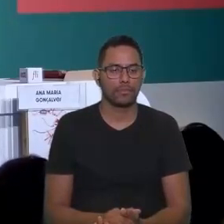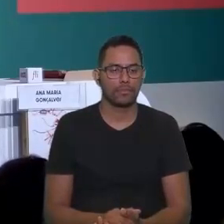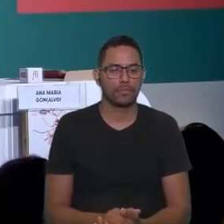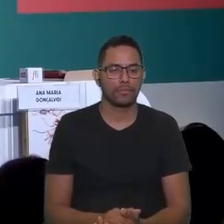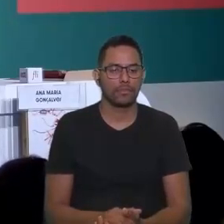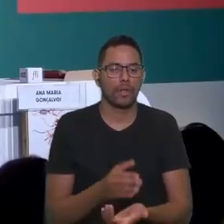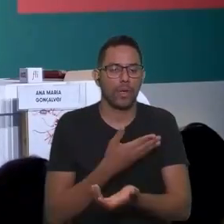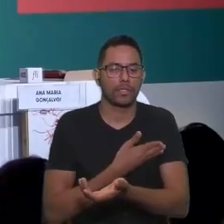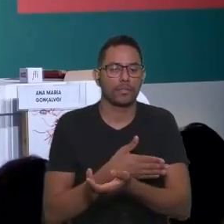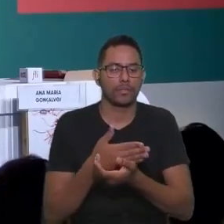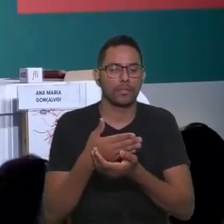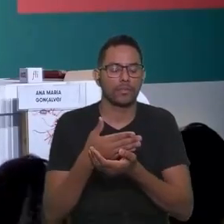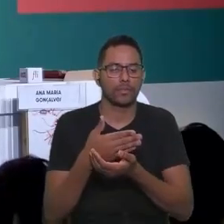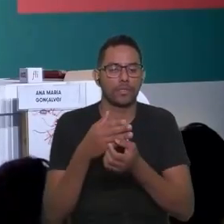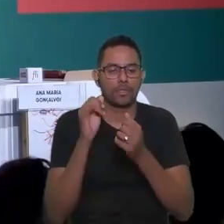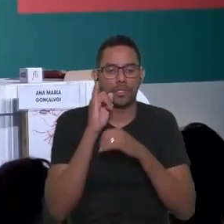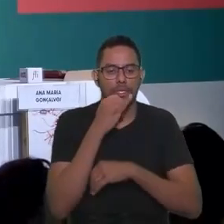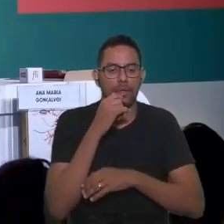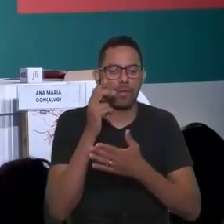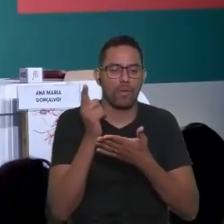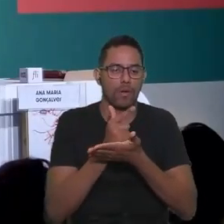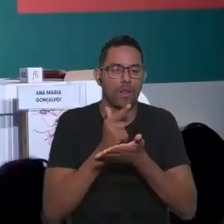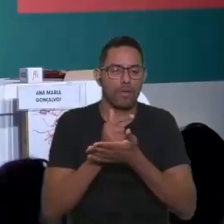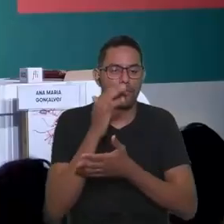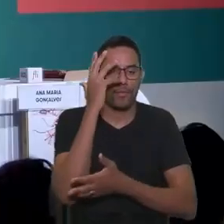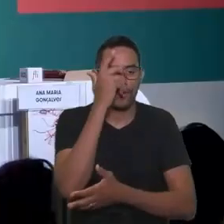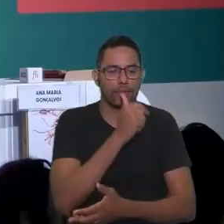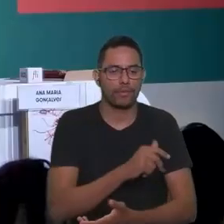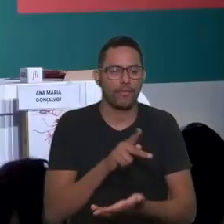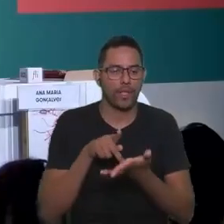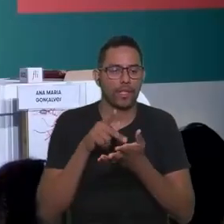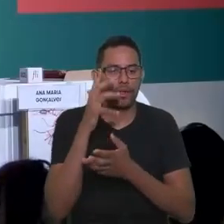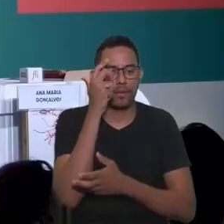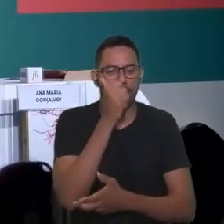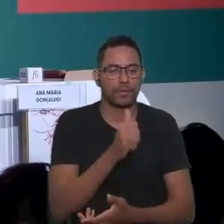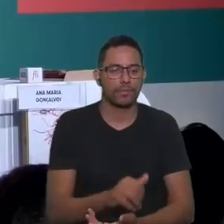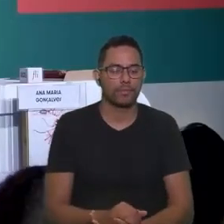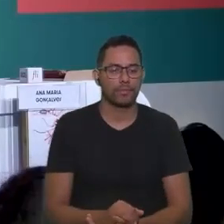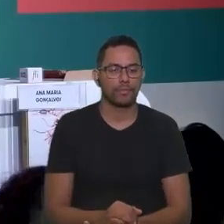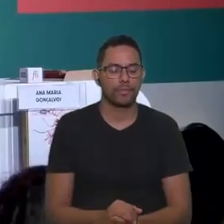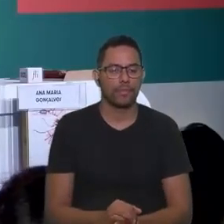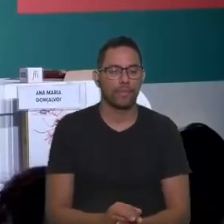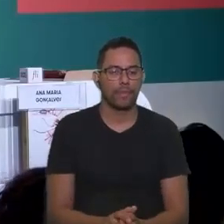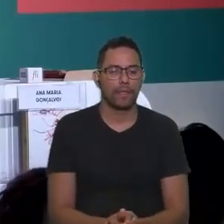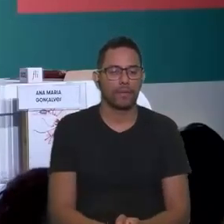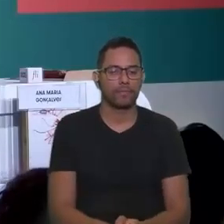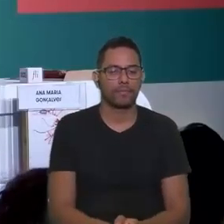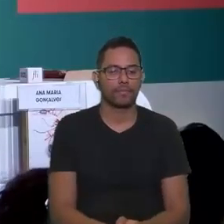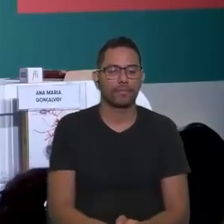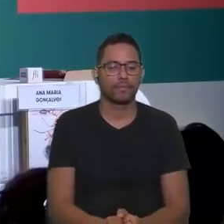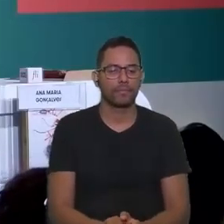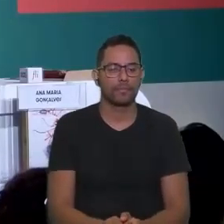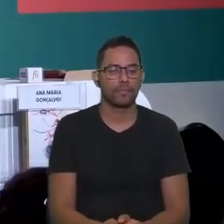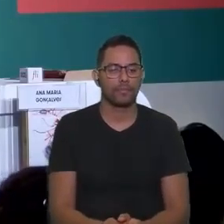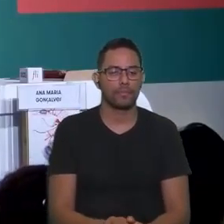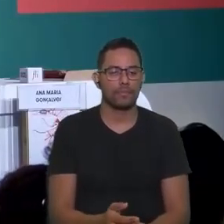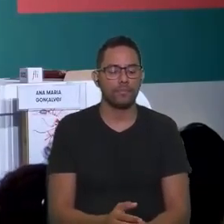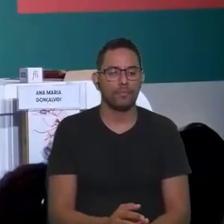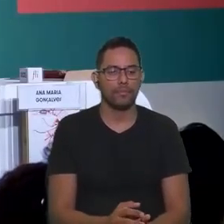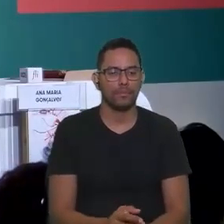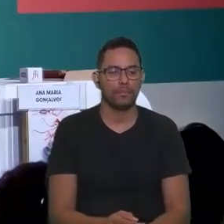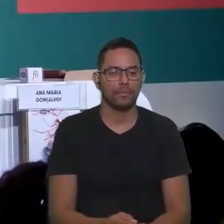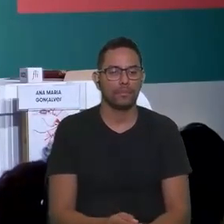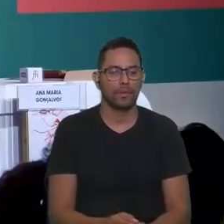da Tristeza, que é um livro lindo, realmente lindo. Obrigado. Eu até te falei que eu achei ele